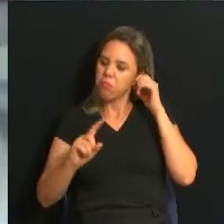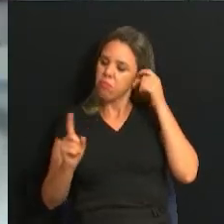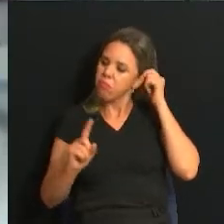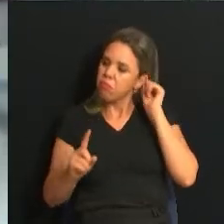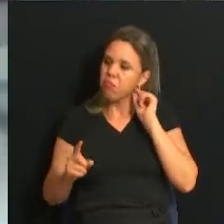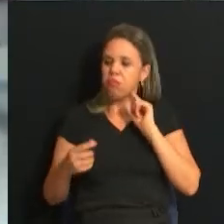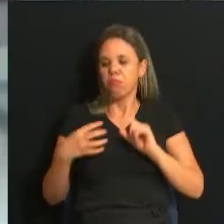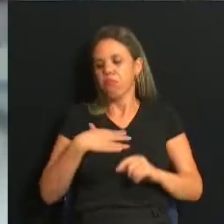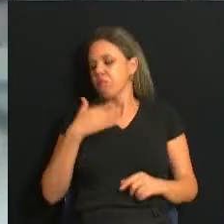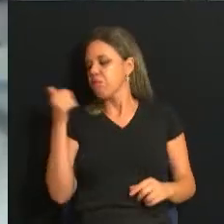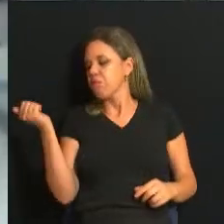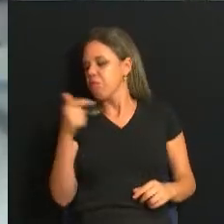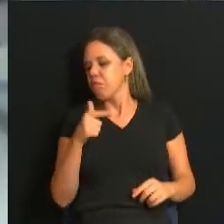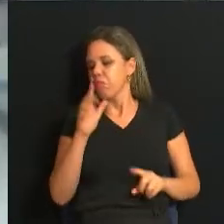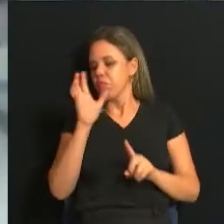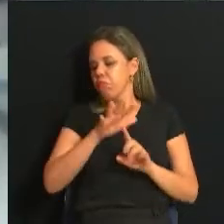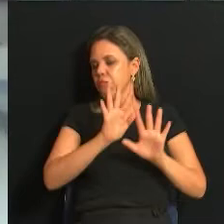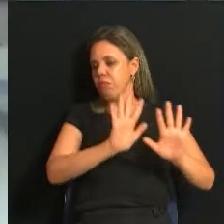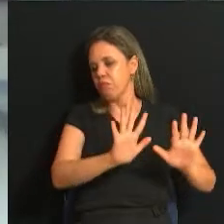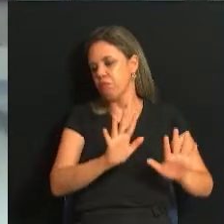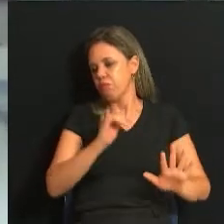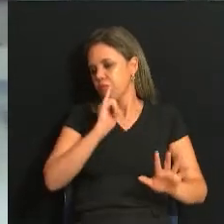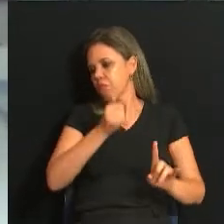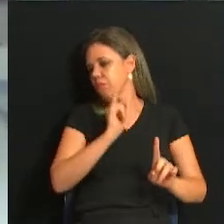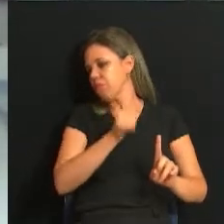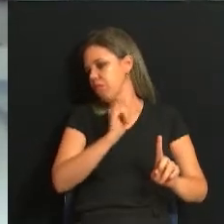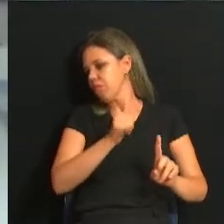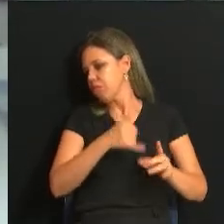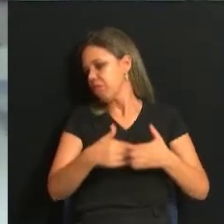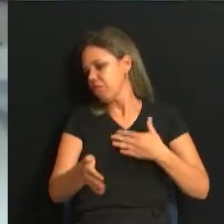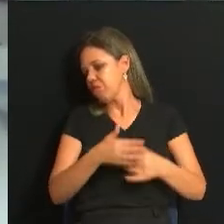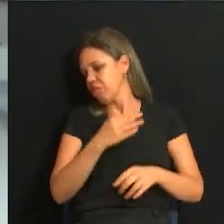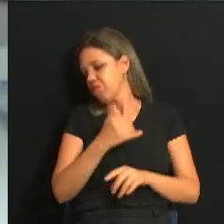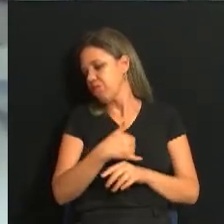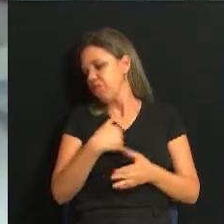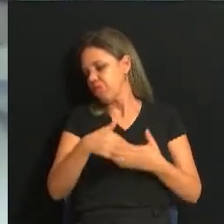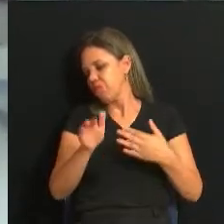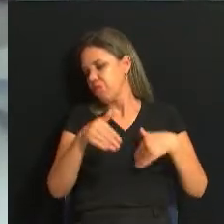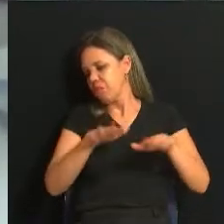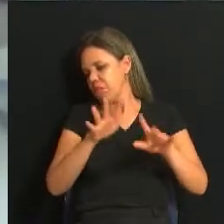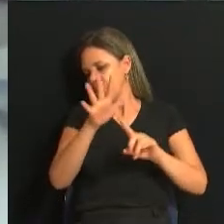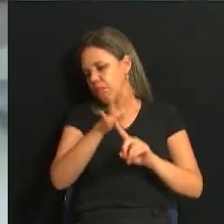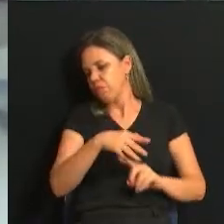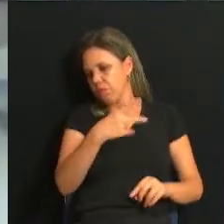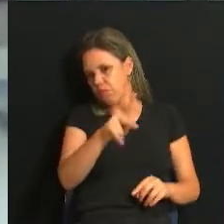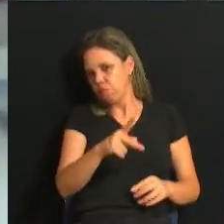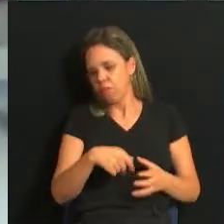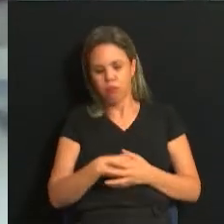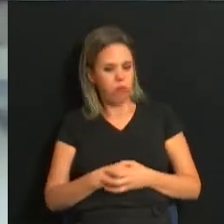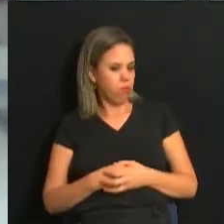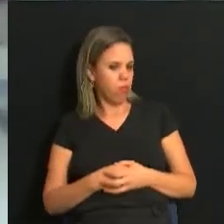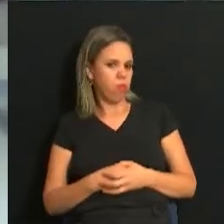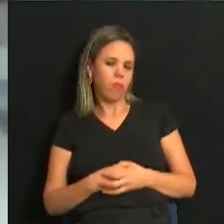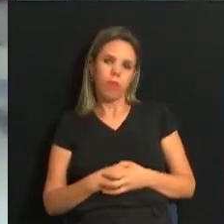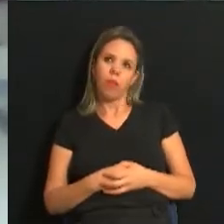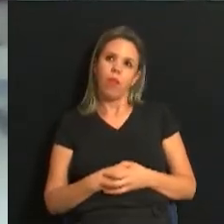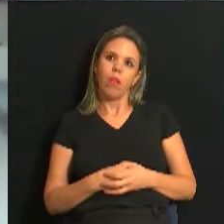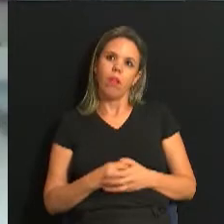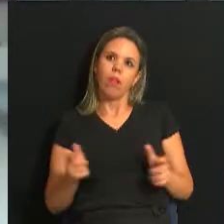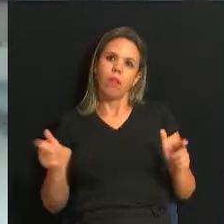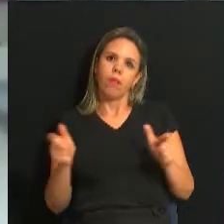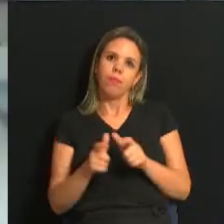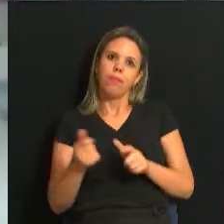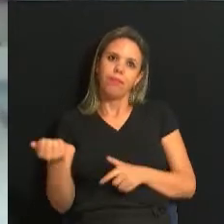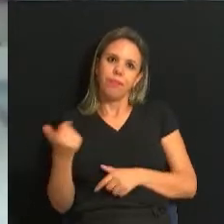sentir melhor do que você, então eu vou falar qualquer coisa que vá inferiorizar ou colocar você num lugar menor do que o